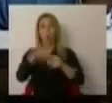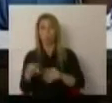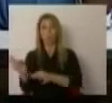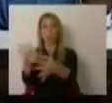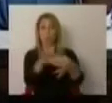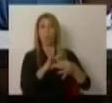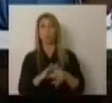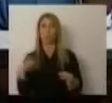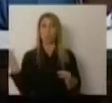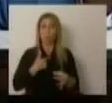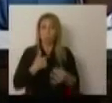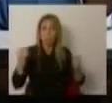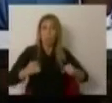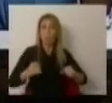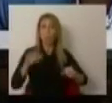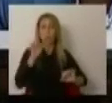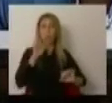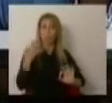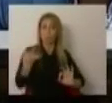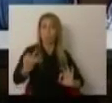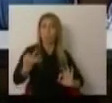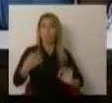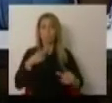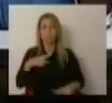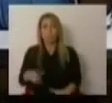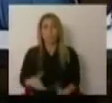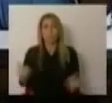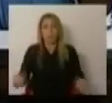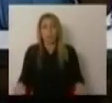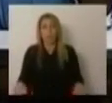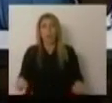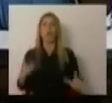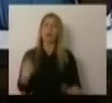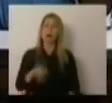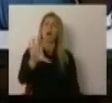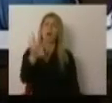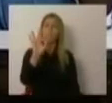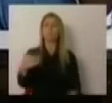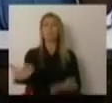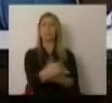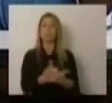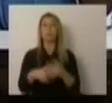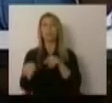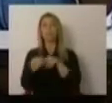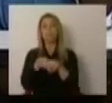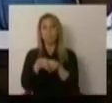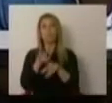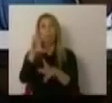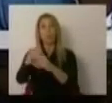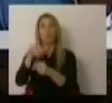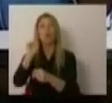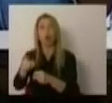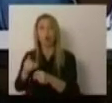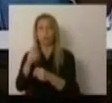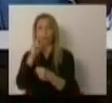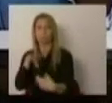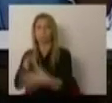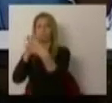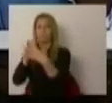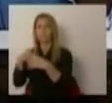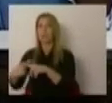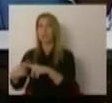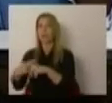todas concordamos ser importante para Portugal, há opções pelo lado da receita que politicamente implicam um confronto com interesses